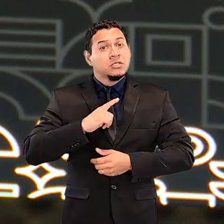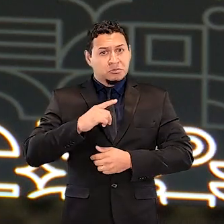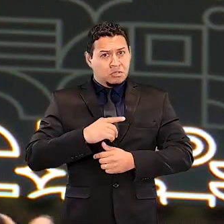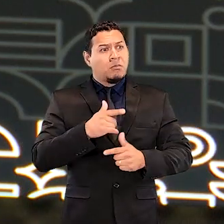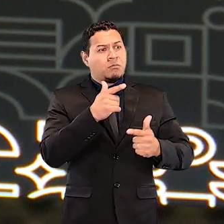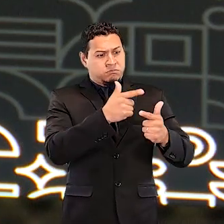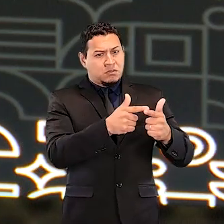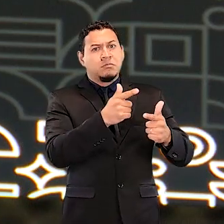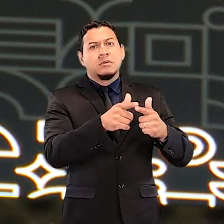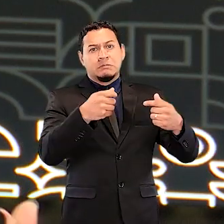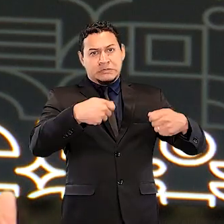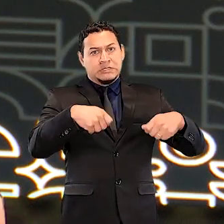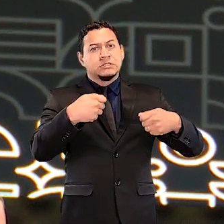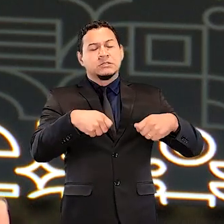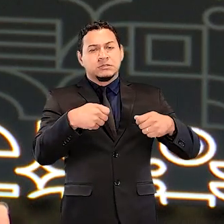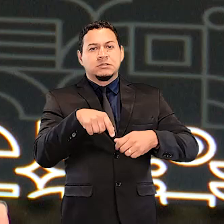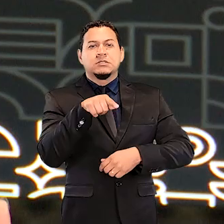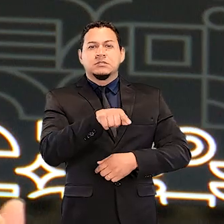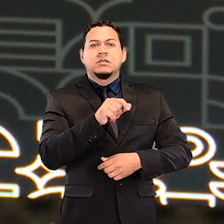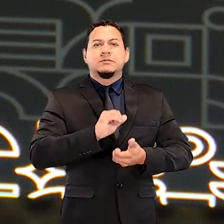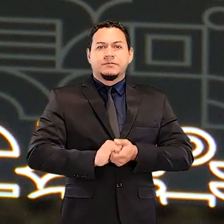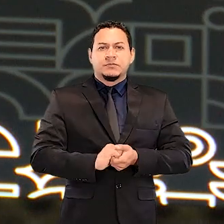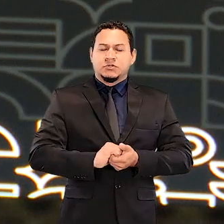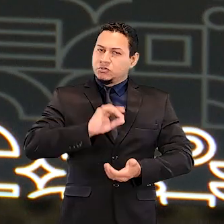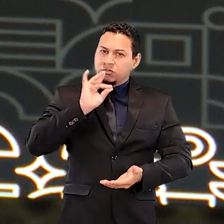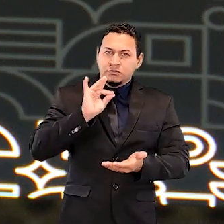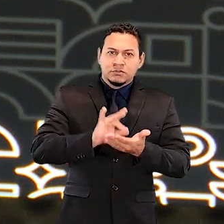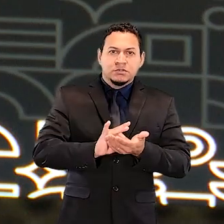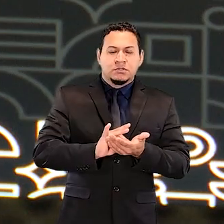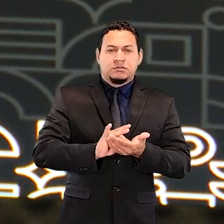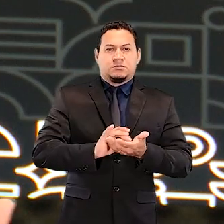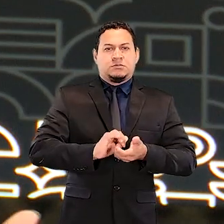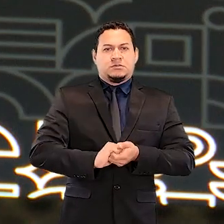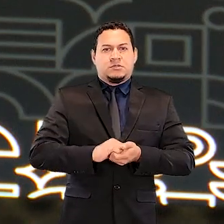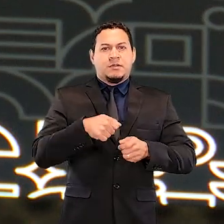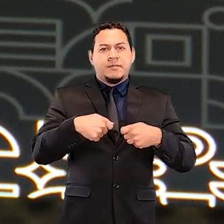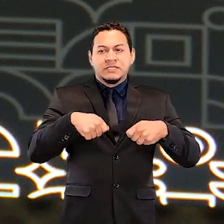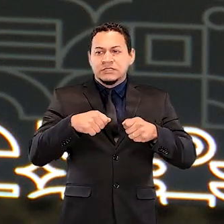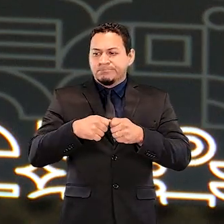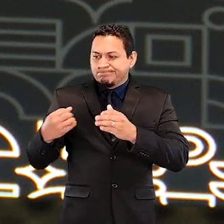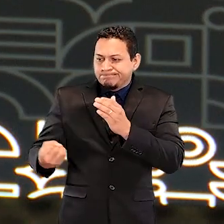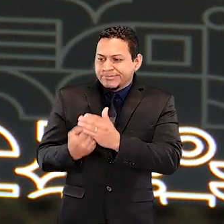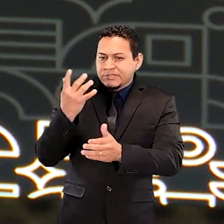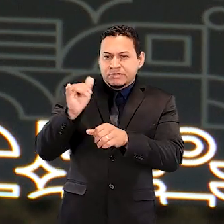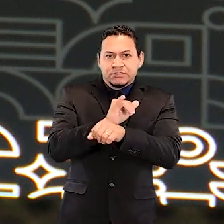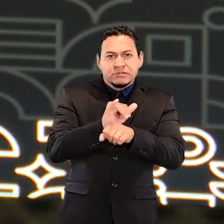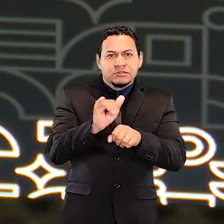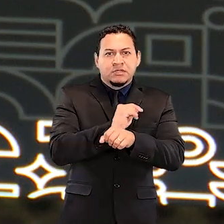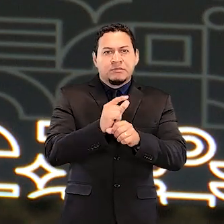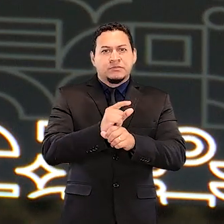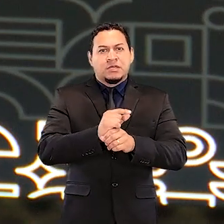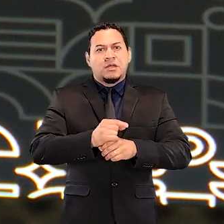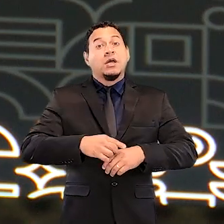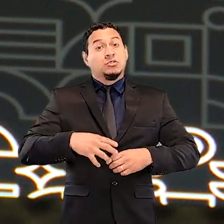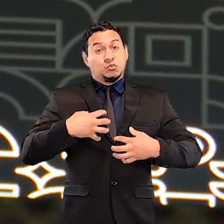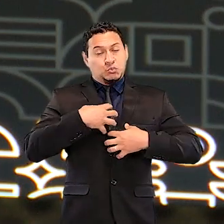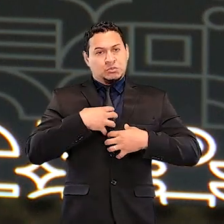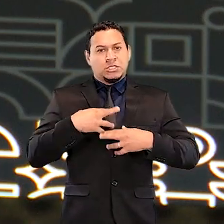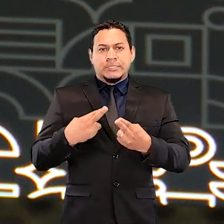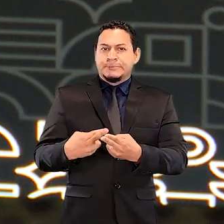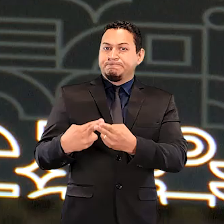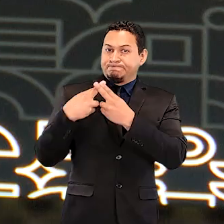algo precisa, de fato, ser efetivado de uma forma